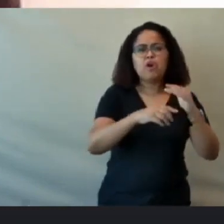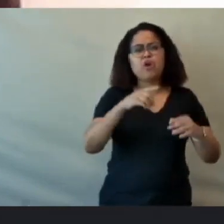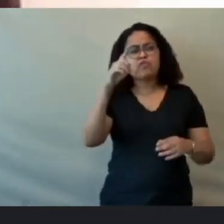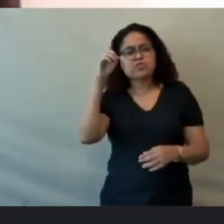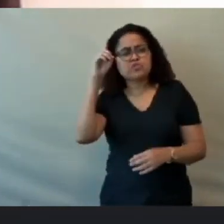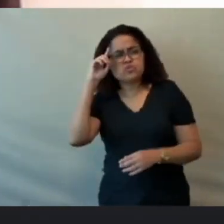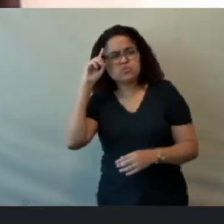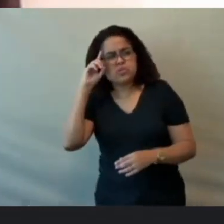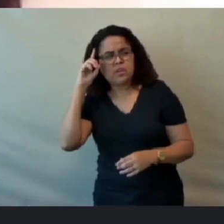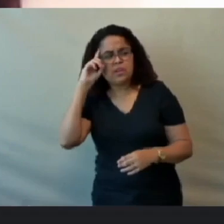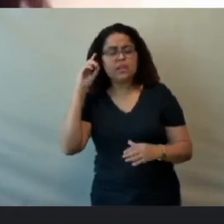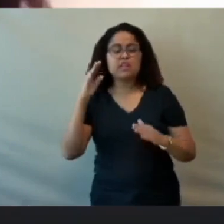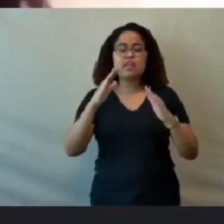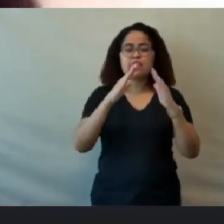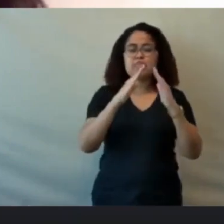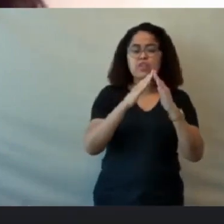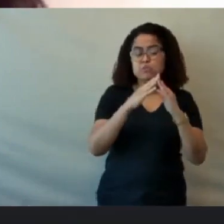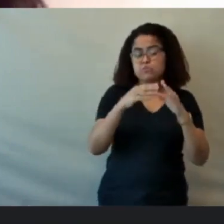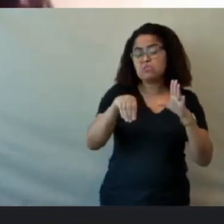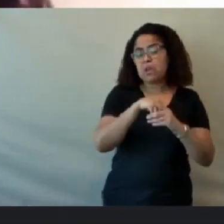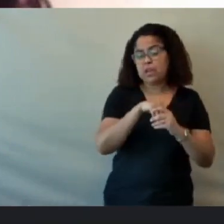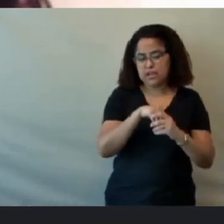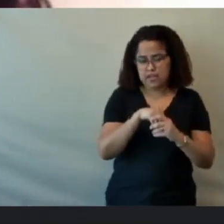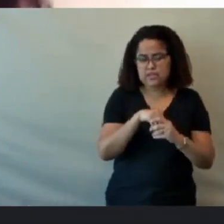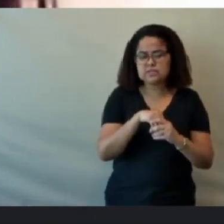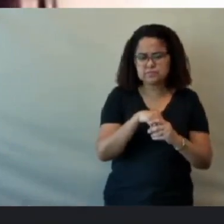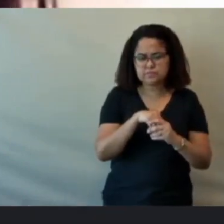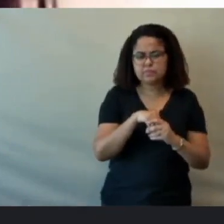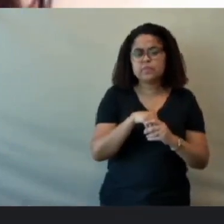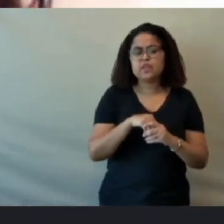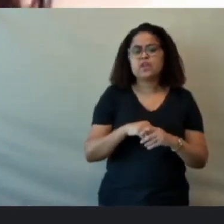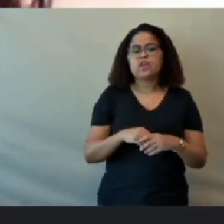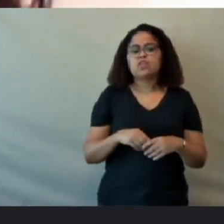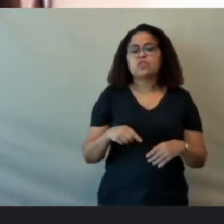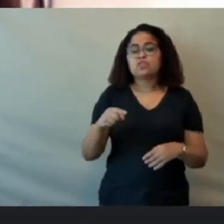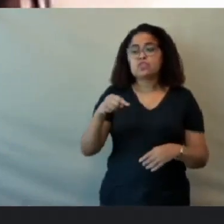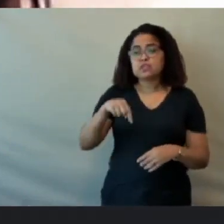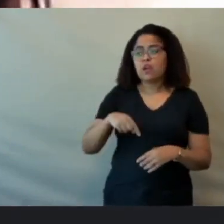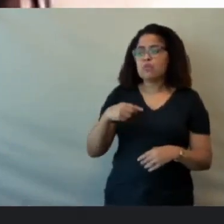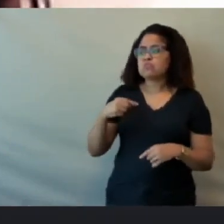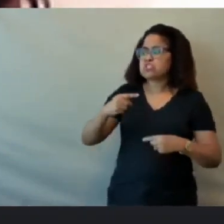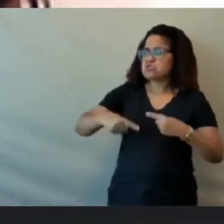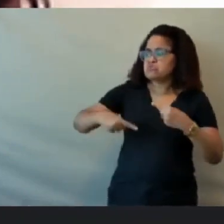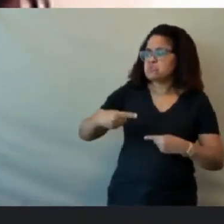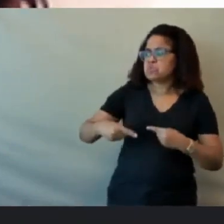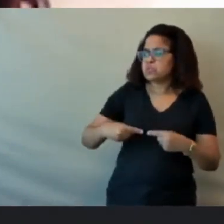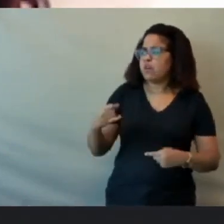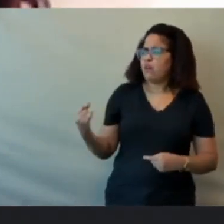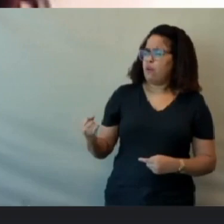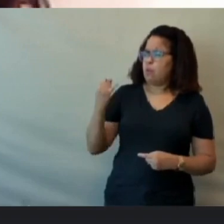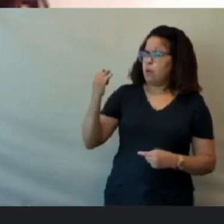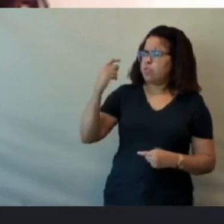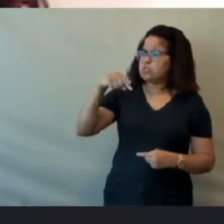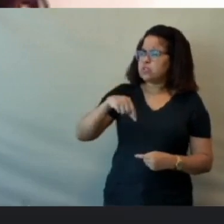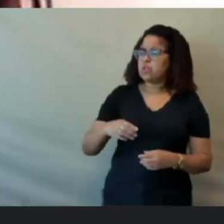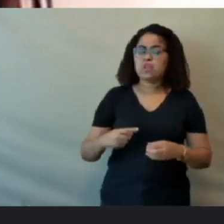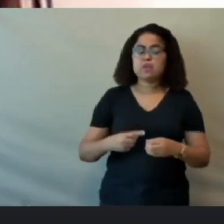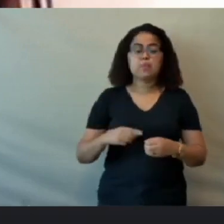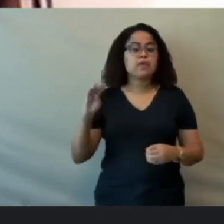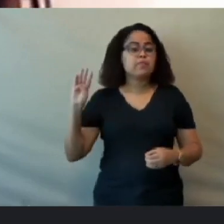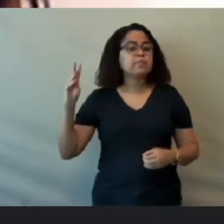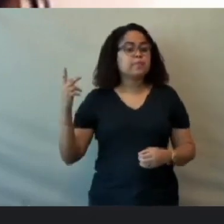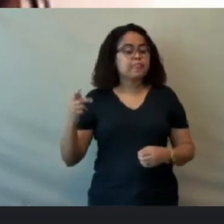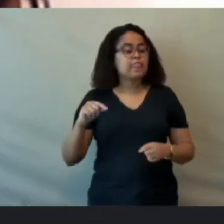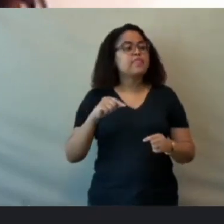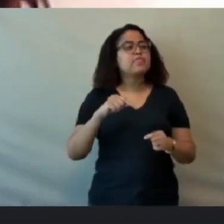domicílios, então a gente está com essa importante discussão aqui no município, temos aí o projeto de lei, que vocês ainda